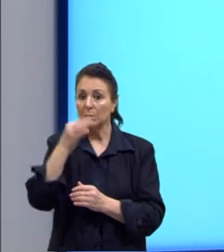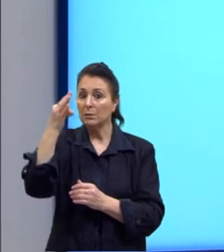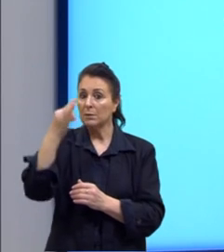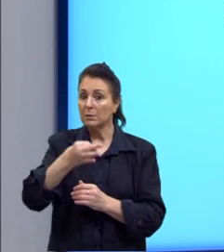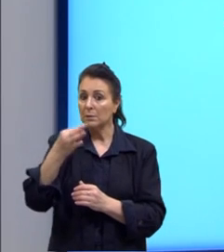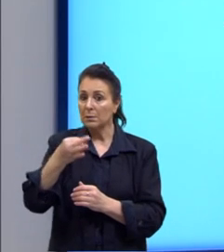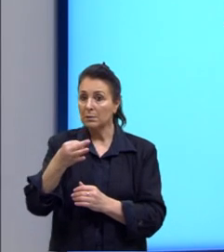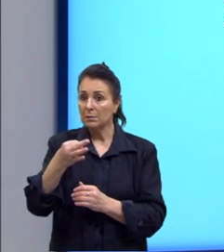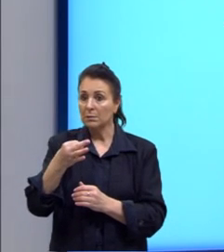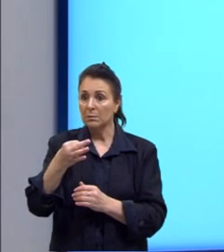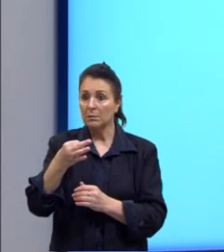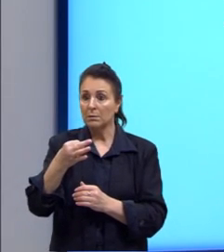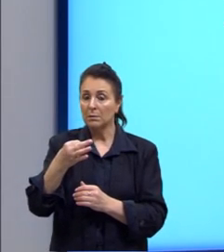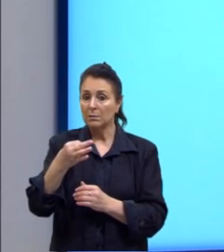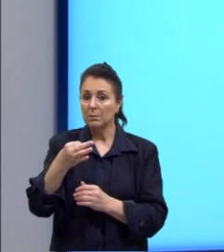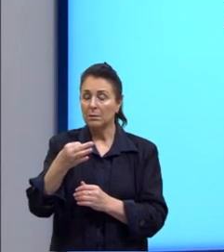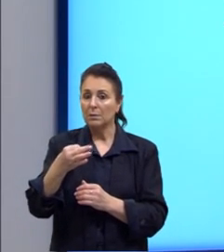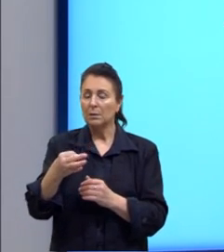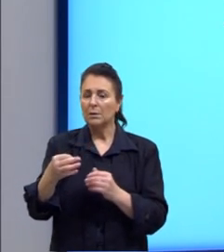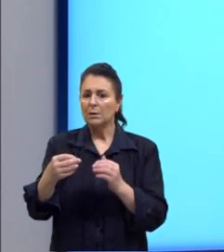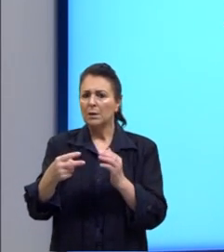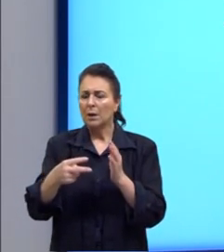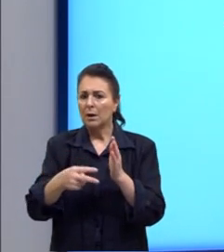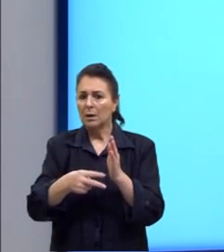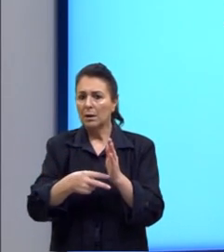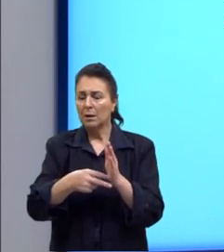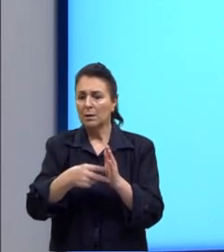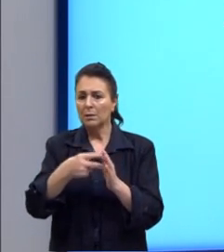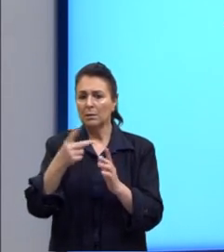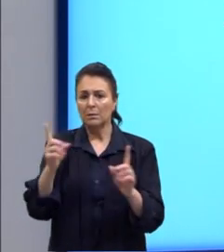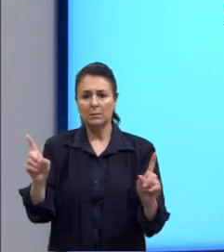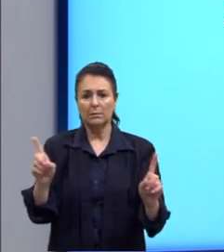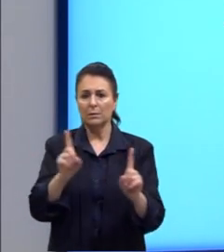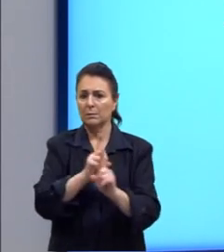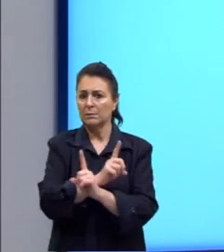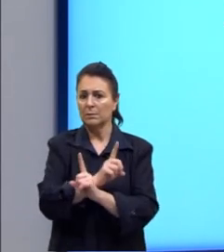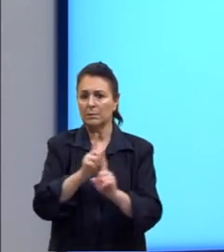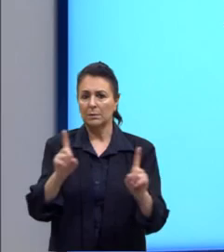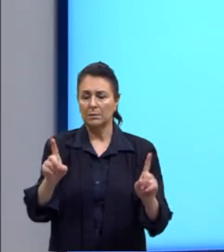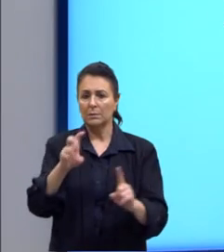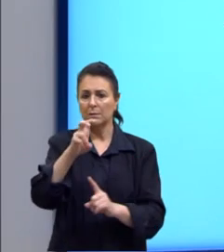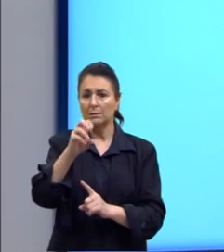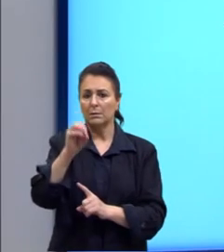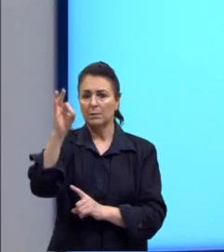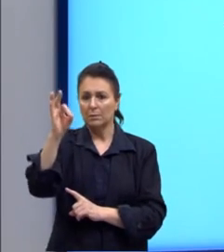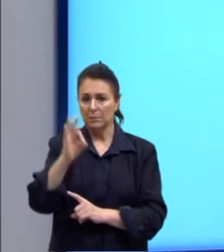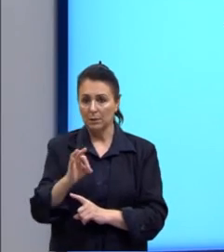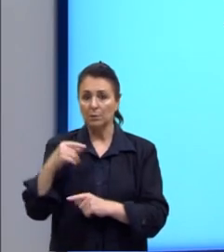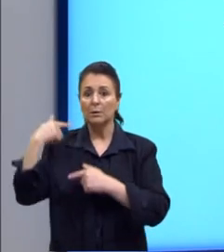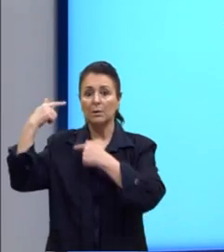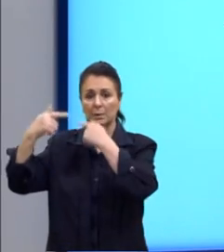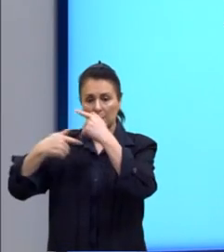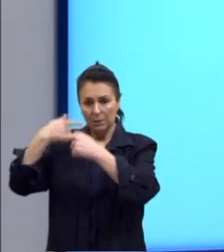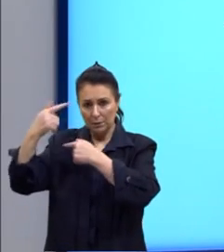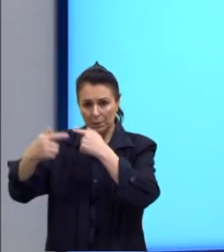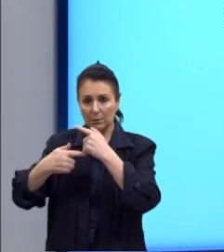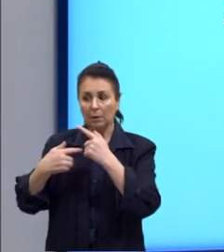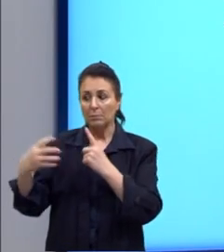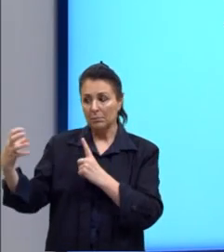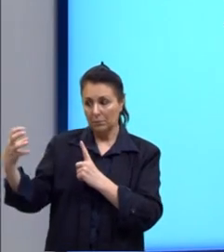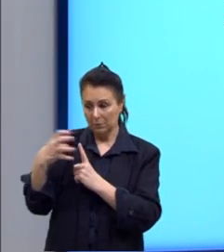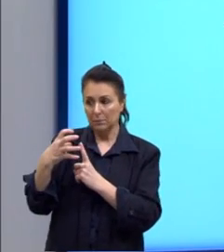certo e a segunda aqui o segundo cruzamento ó cinquenta por cento da descendência foi